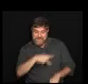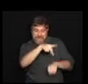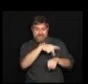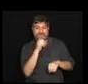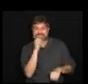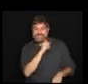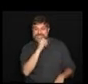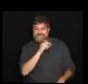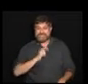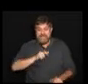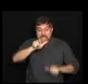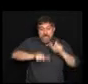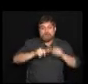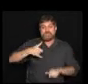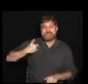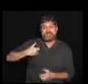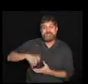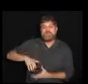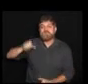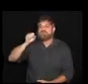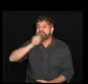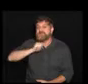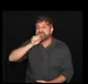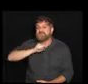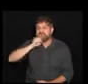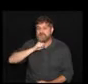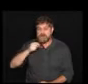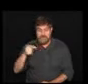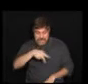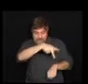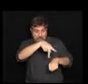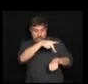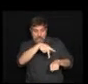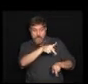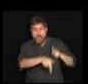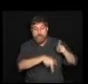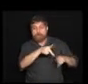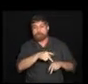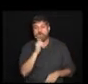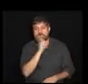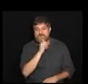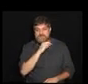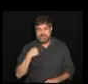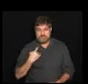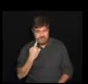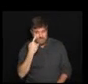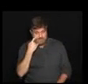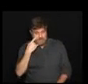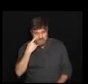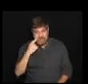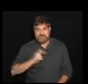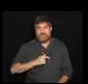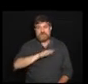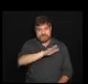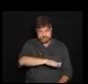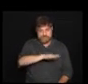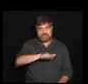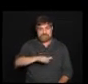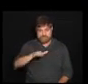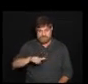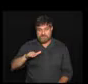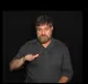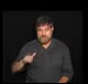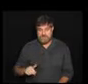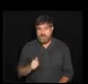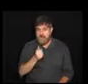Itália a uma população envelhecida. Vocês veem que a gente tem bastante criança ainda, mas a gente